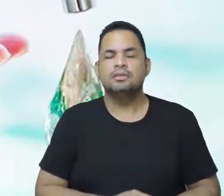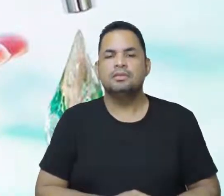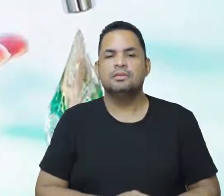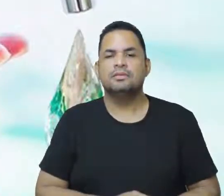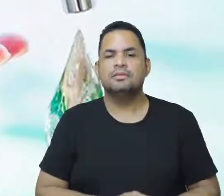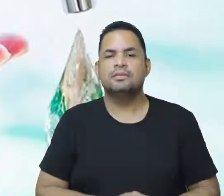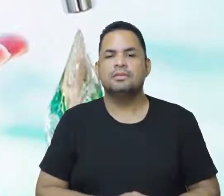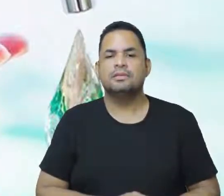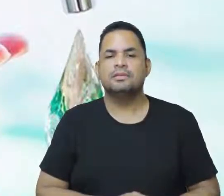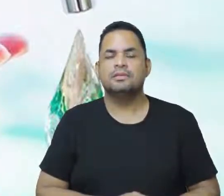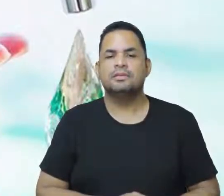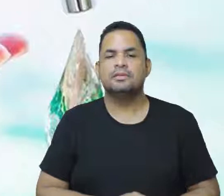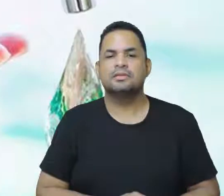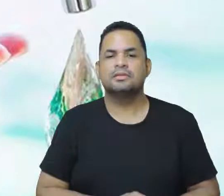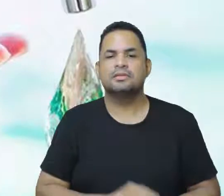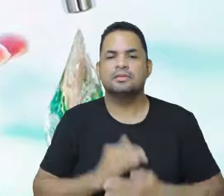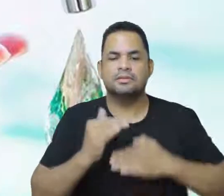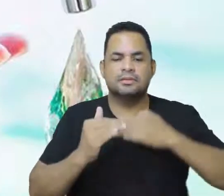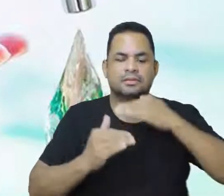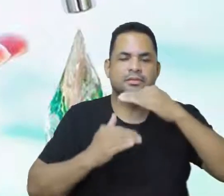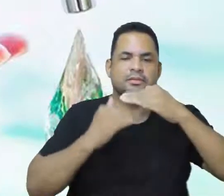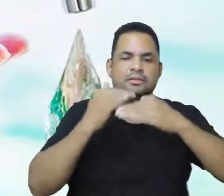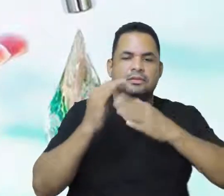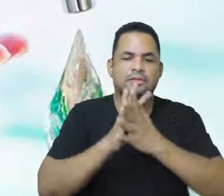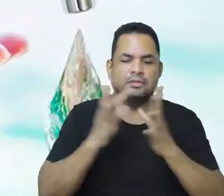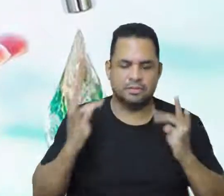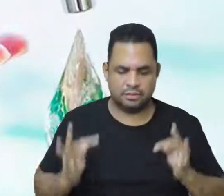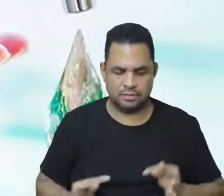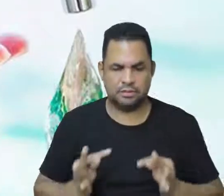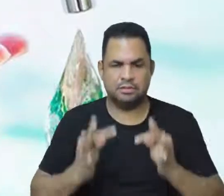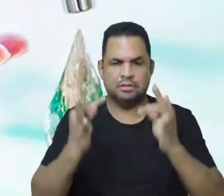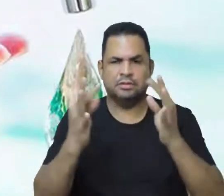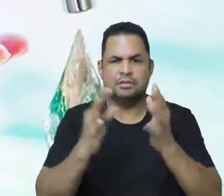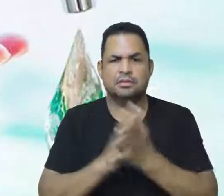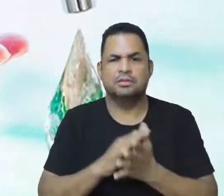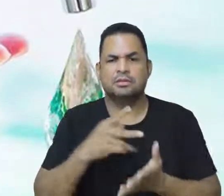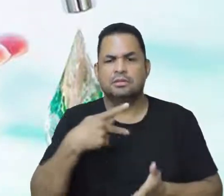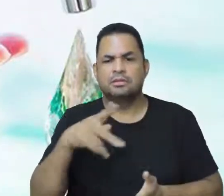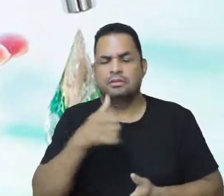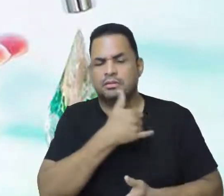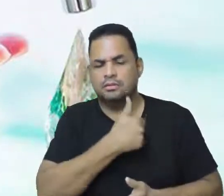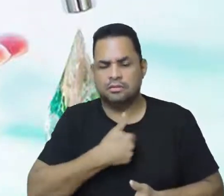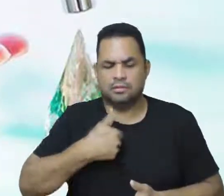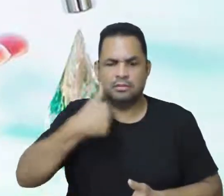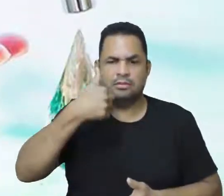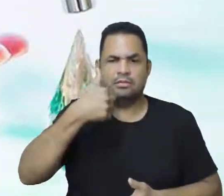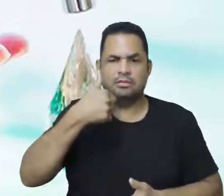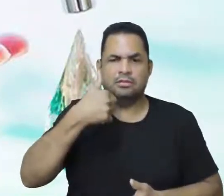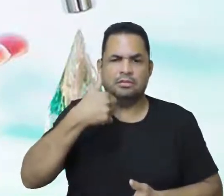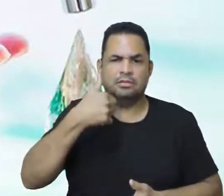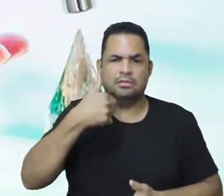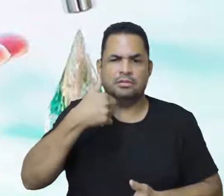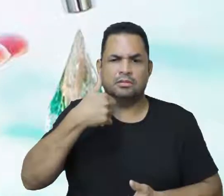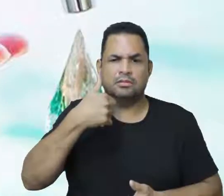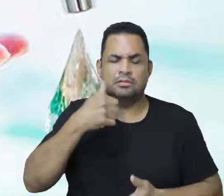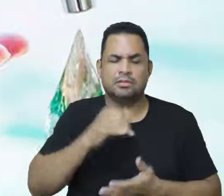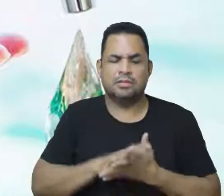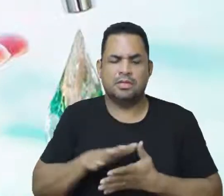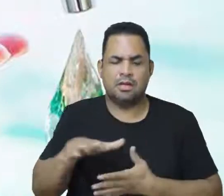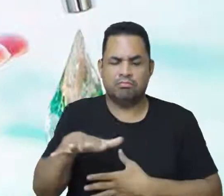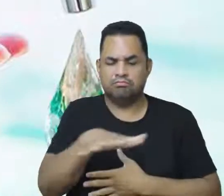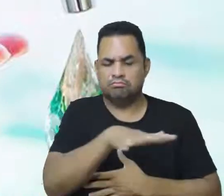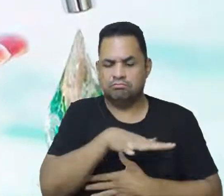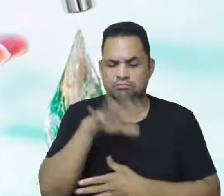E vai desenvolvendo tecnologia para melhorar o meio